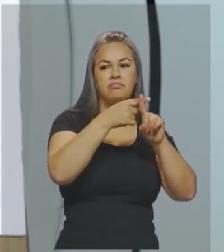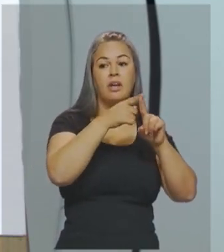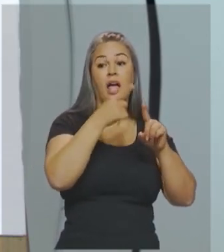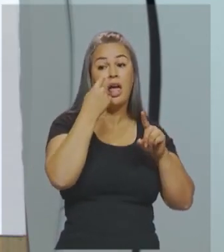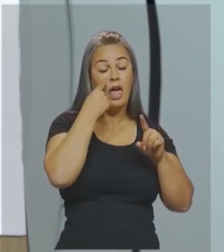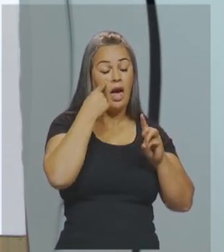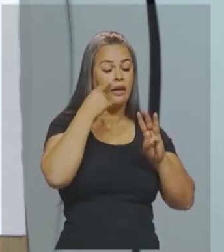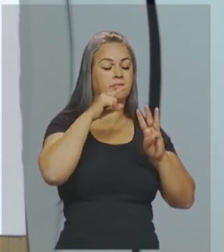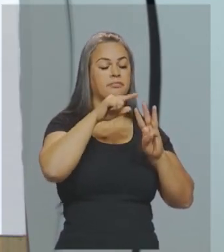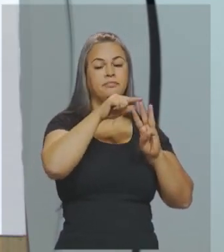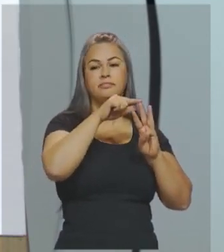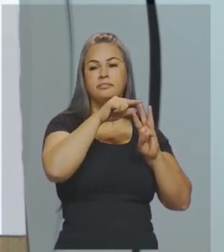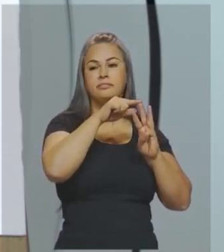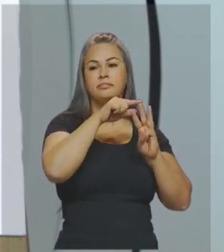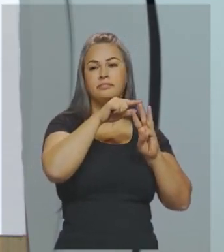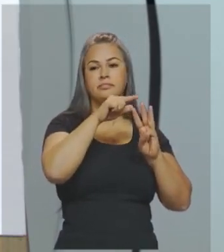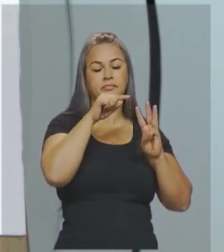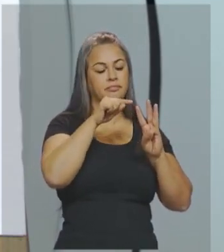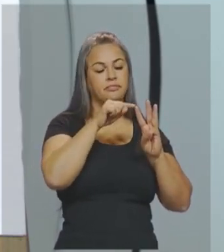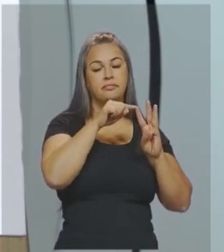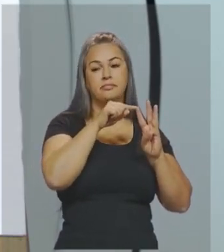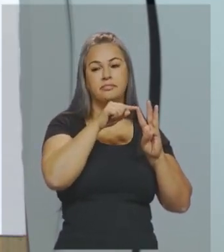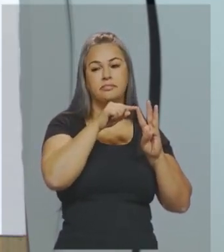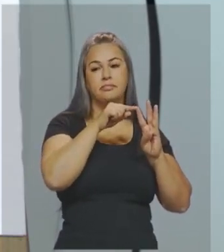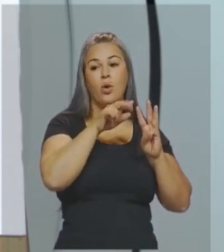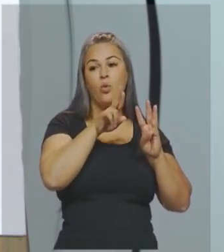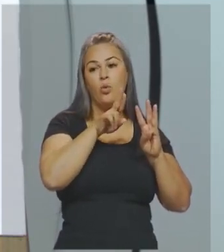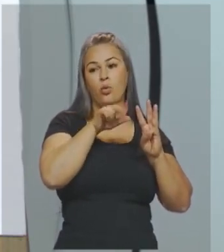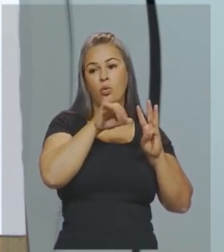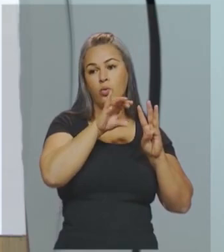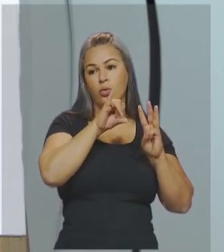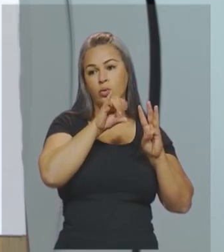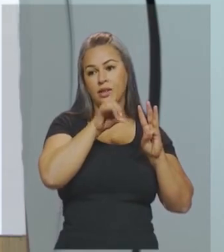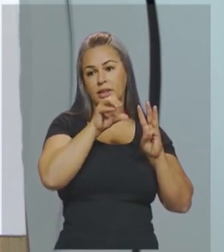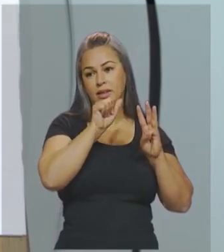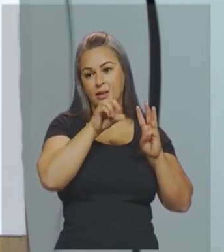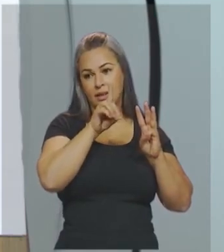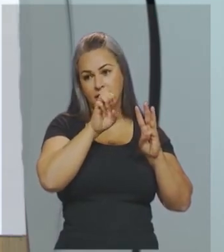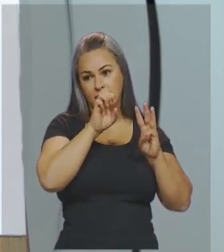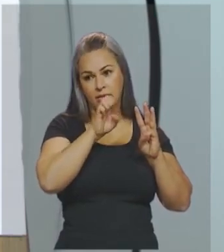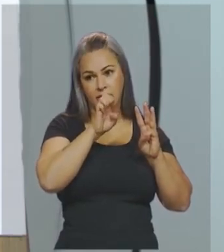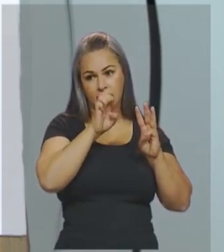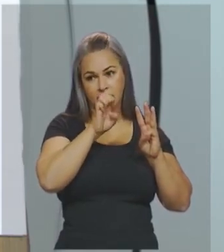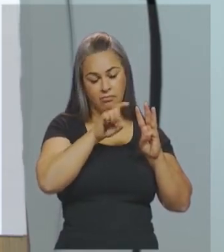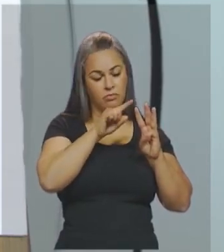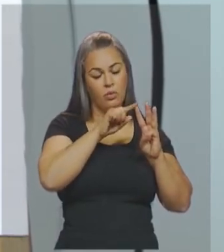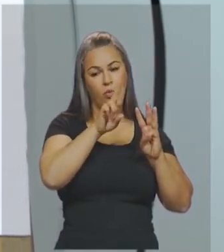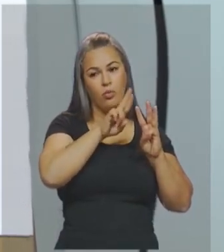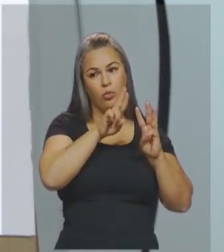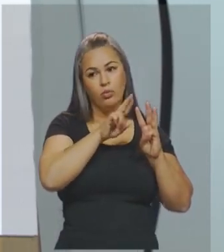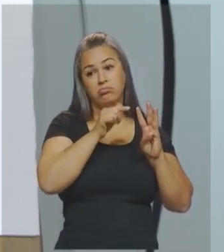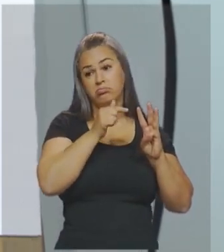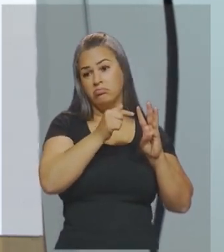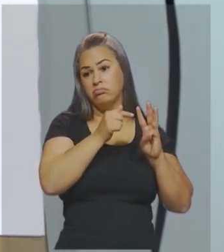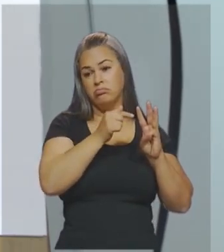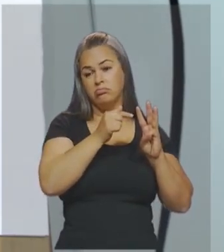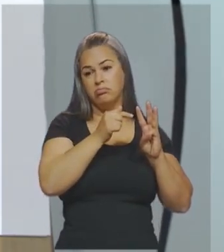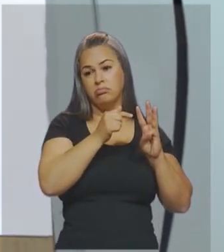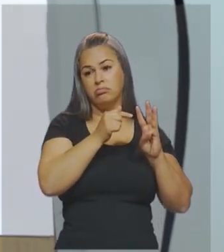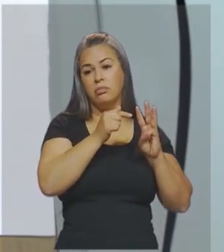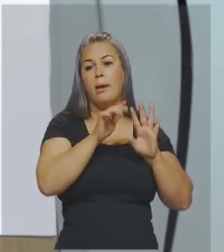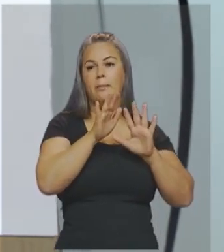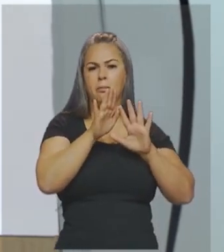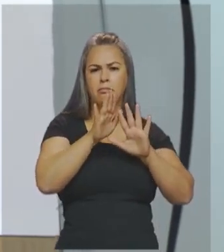10, 60. E unidade, a unidade é 1, 7 vezes 1, 7. Mas eu